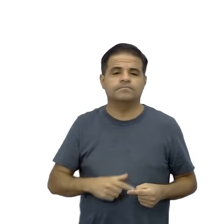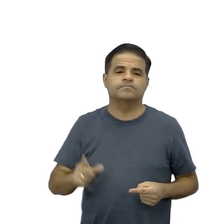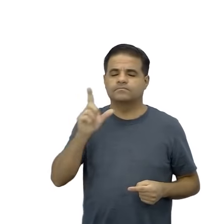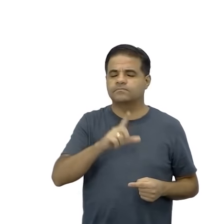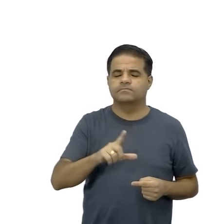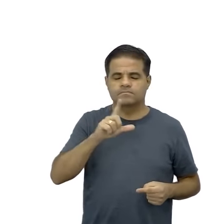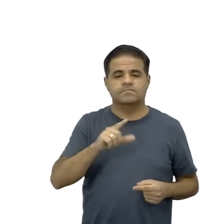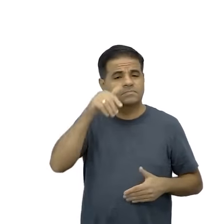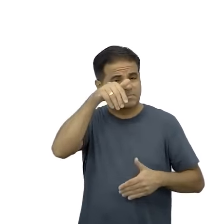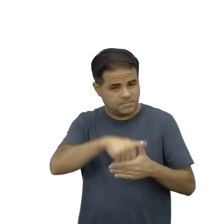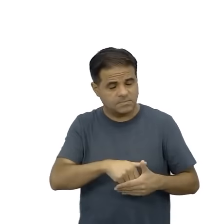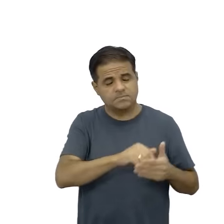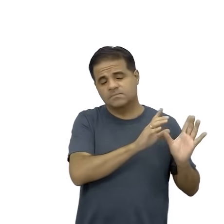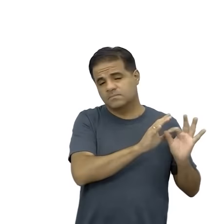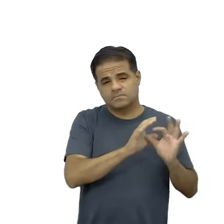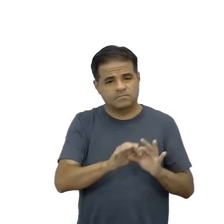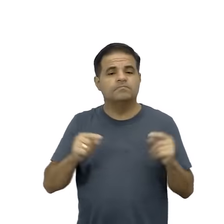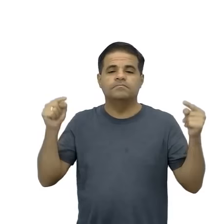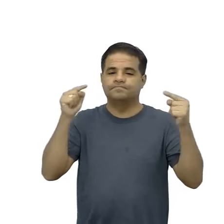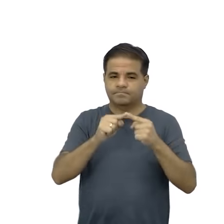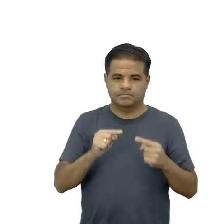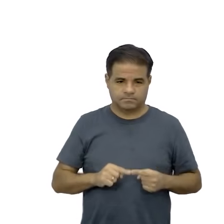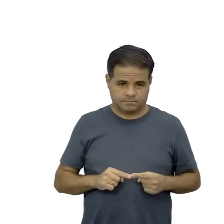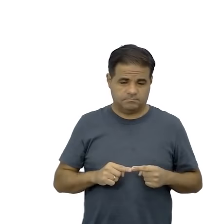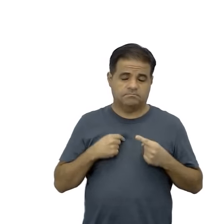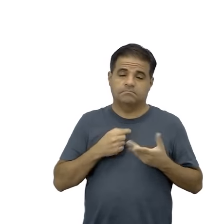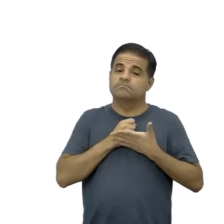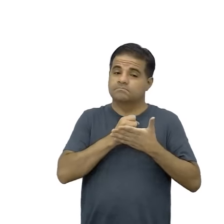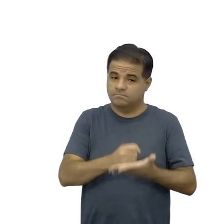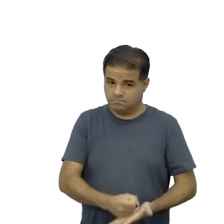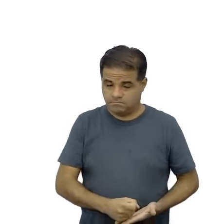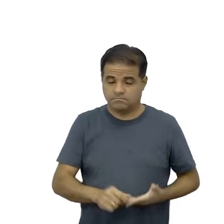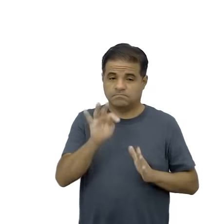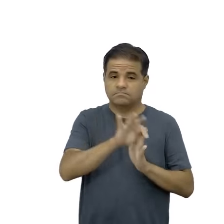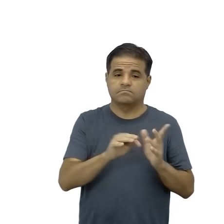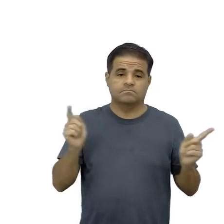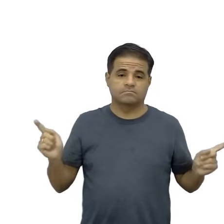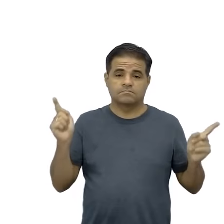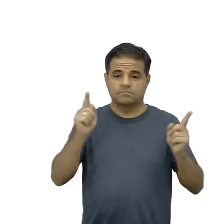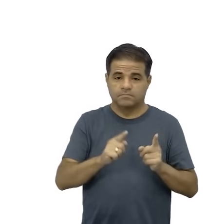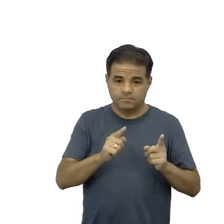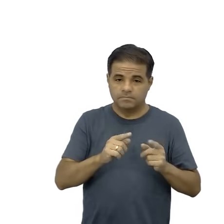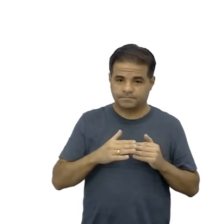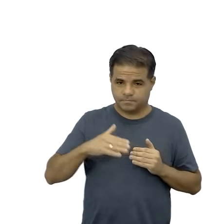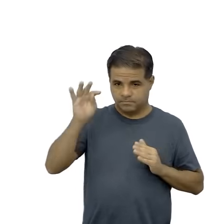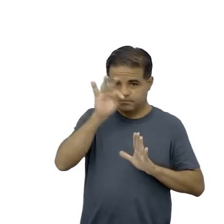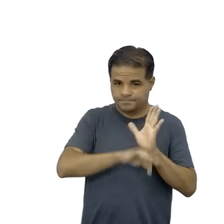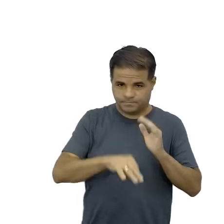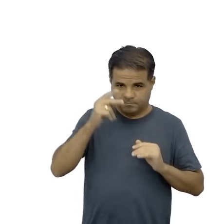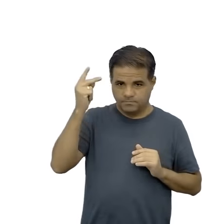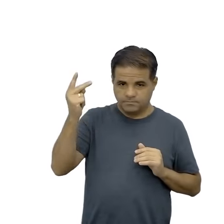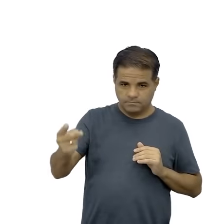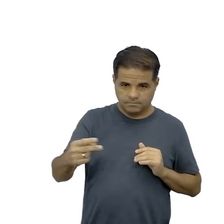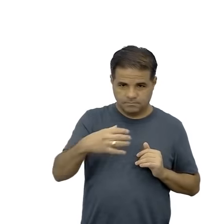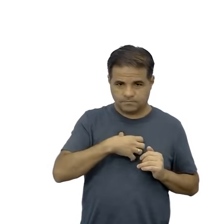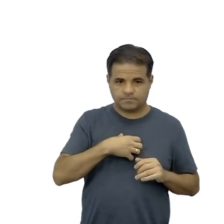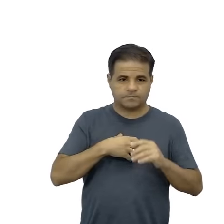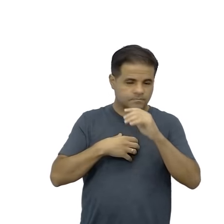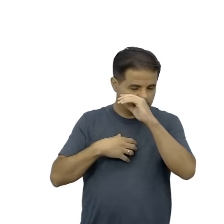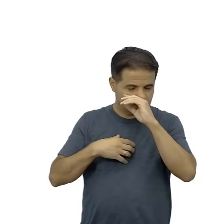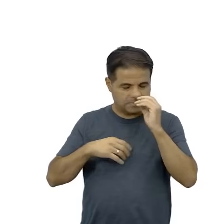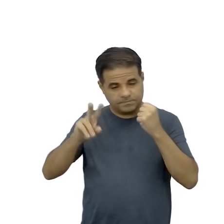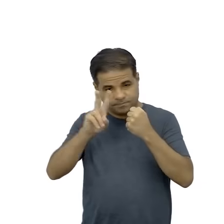lógica, né, dentro desse texto. Então, traria aqui o trechinho, né, que aqui diz: no texto 2, a forma